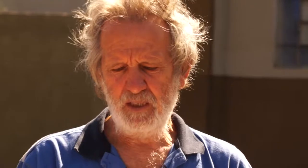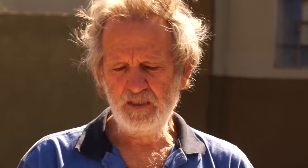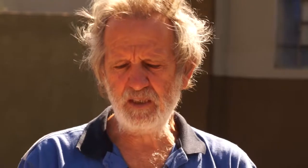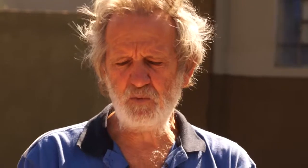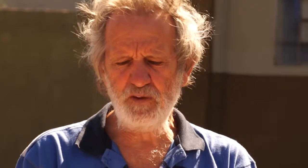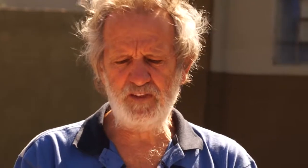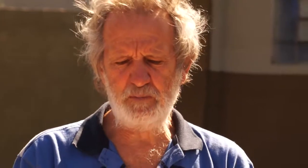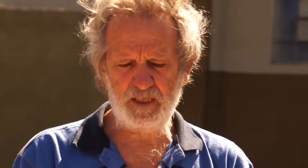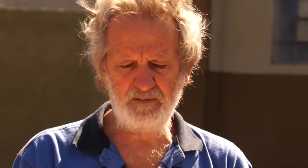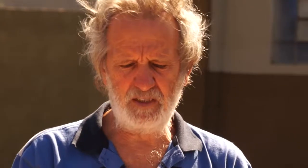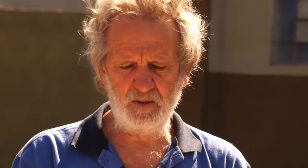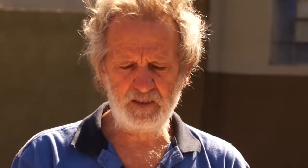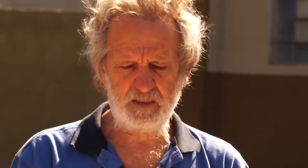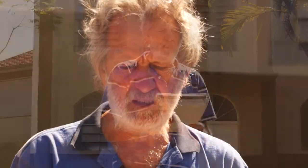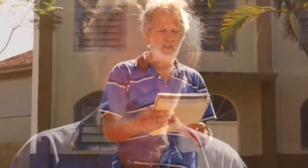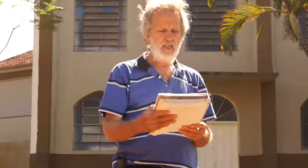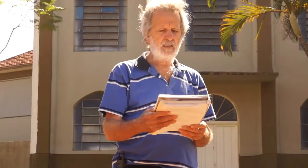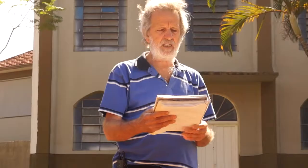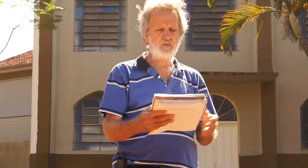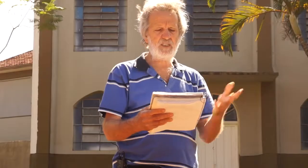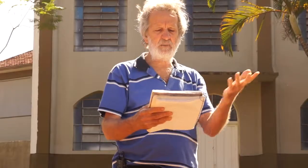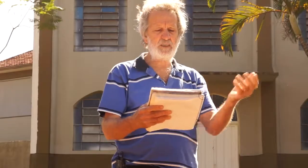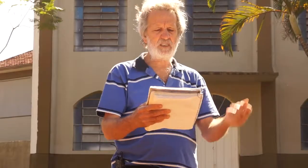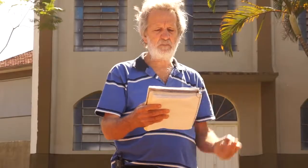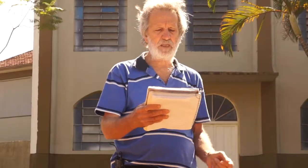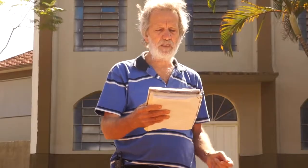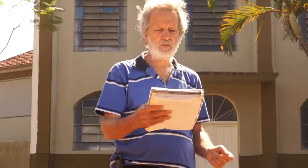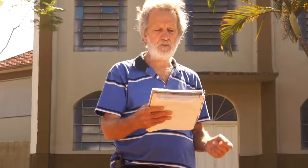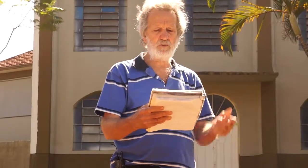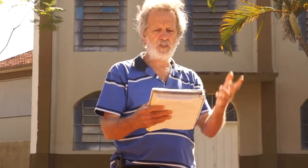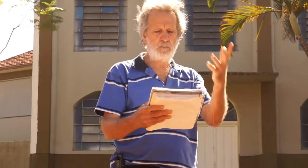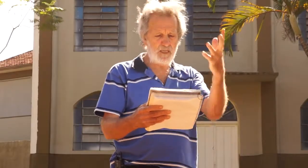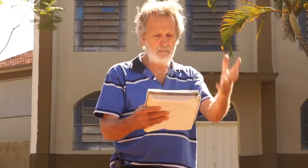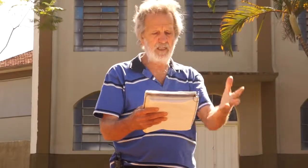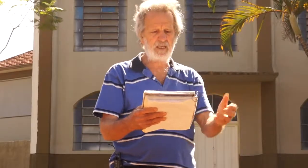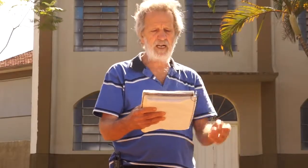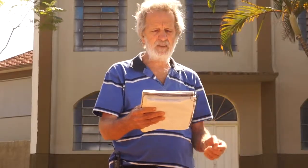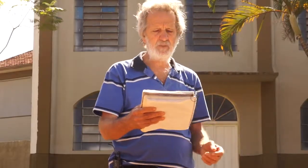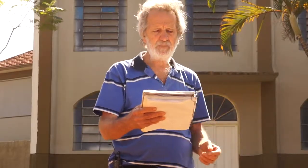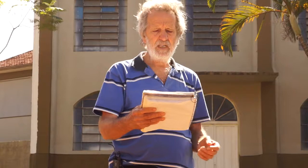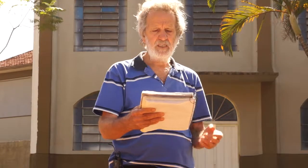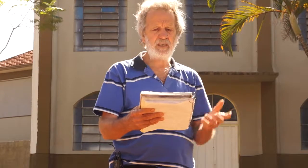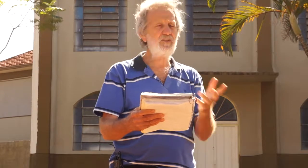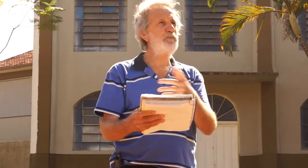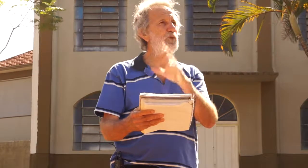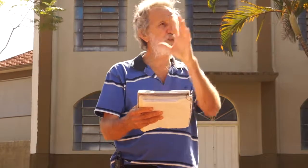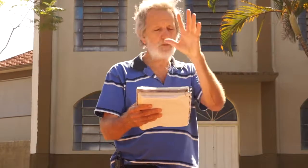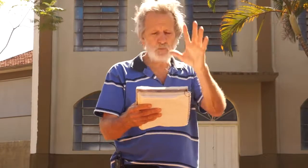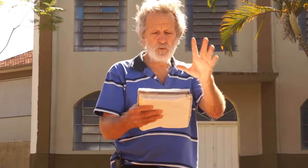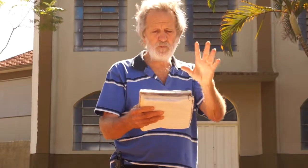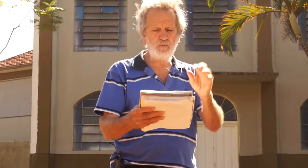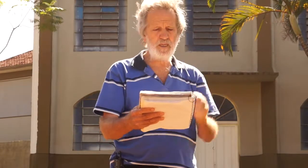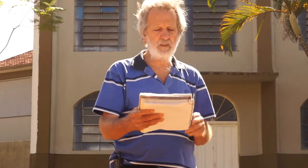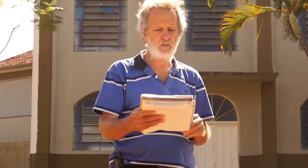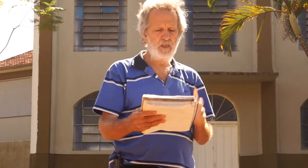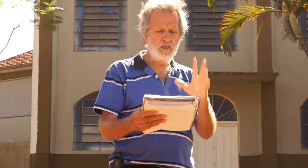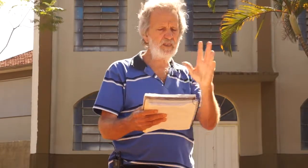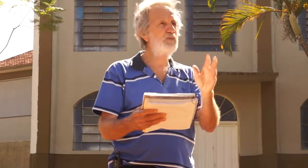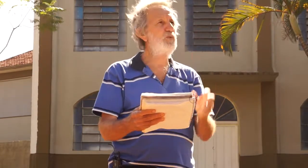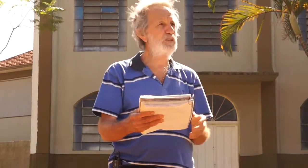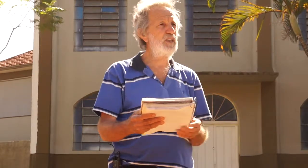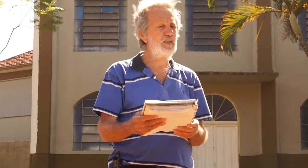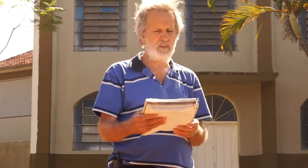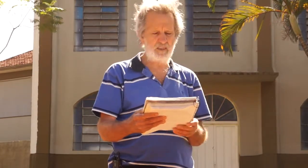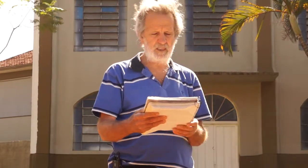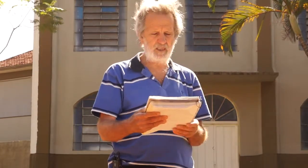traçado de curvas maravilhosas. Traduzia pensamentos, com meu trabalho abnegado, estava pronto a todo momento em